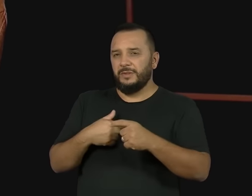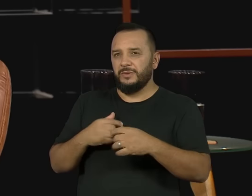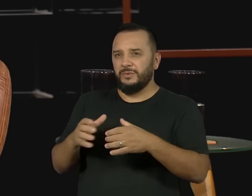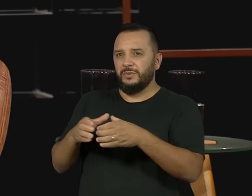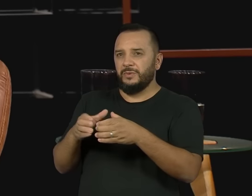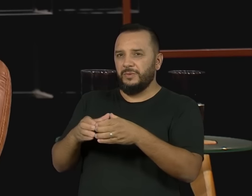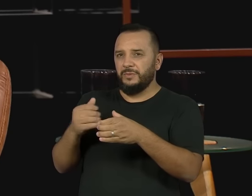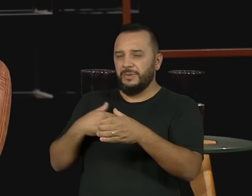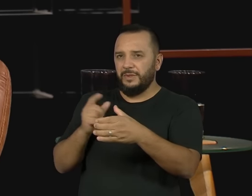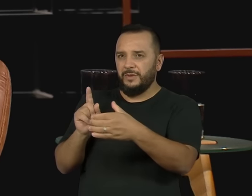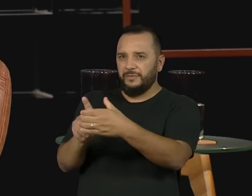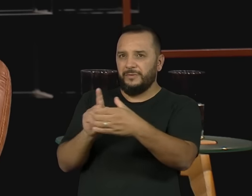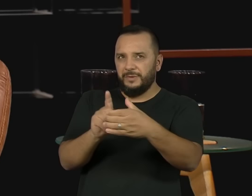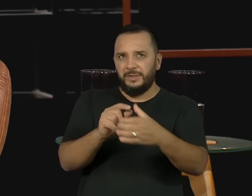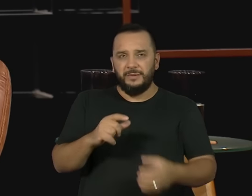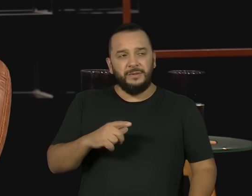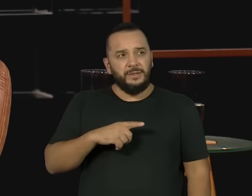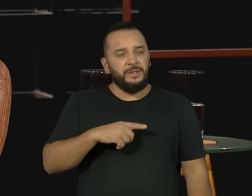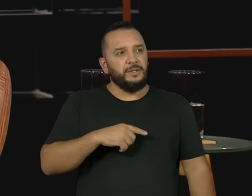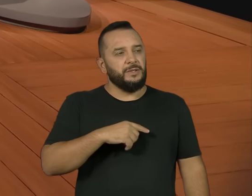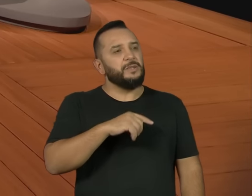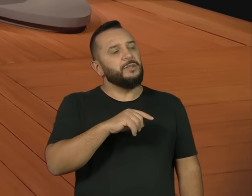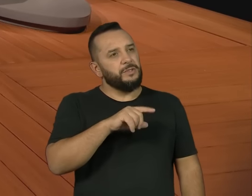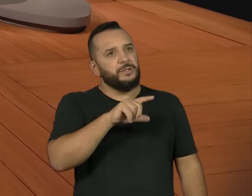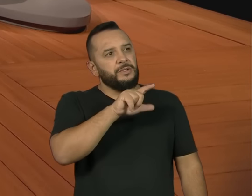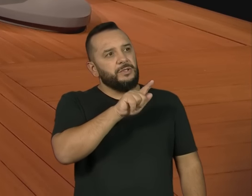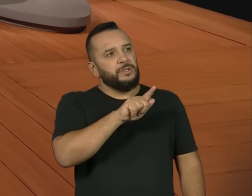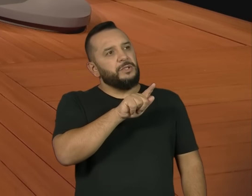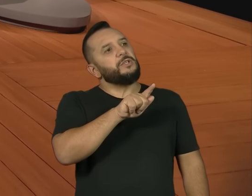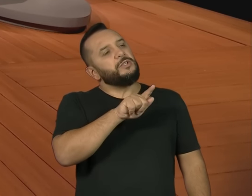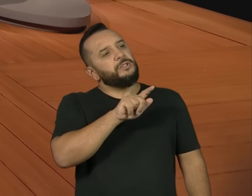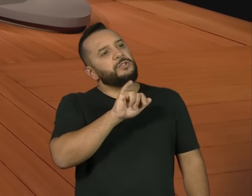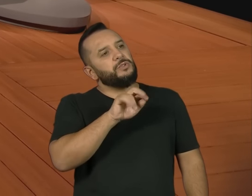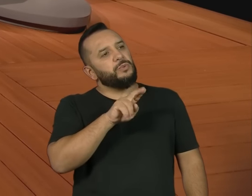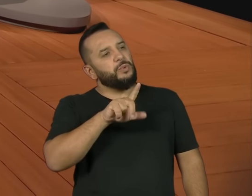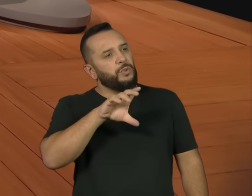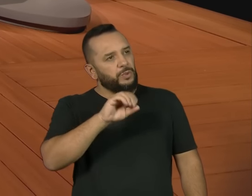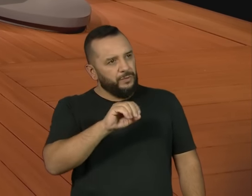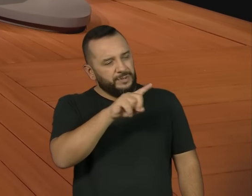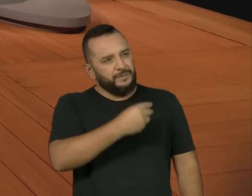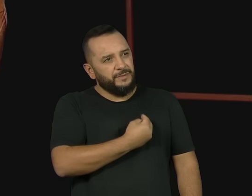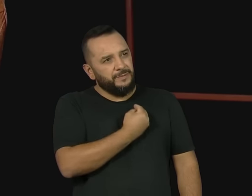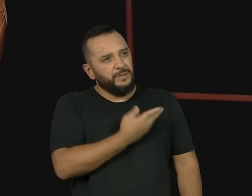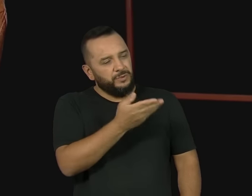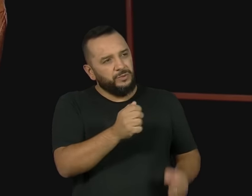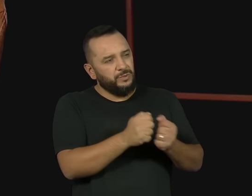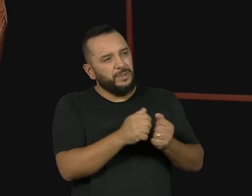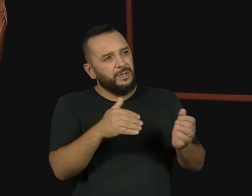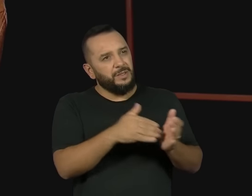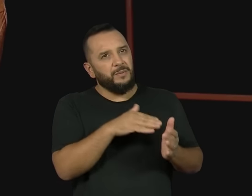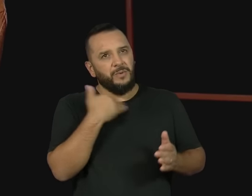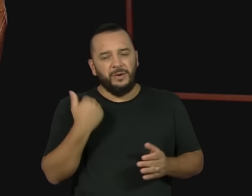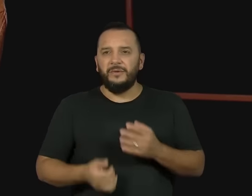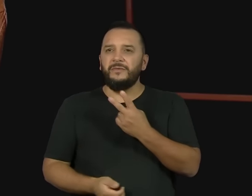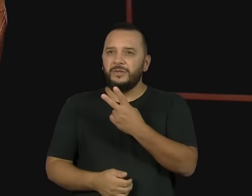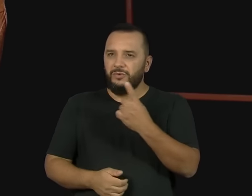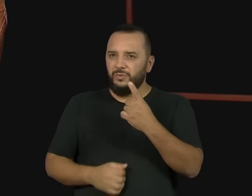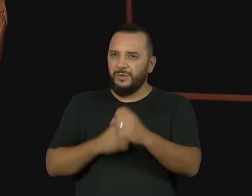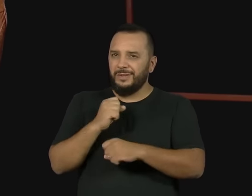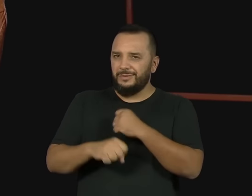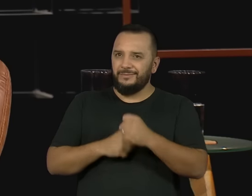mais. Com o Júlio Catanel, você viveu depois até a morte dele, né? Morreu no meu colo. No 21 seu colo, anos.